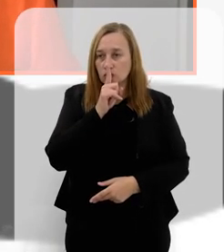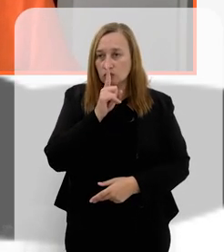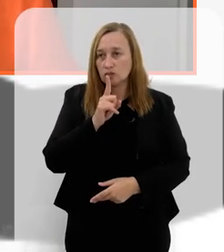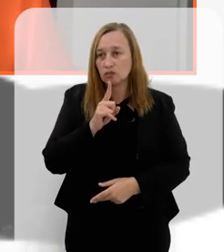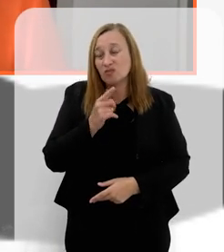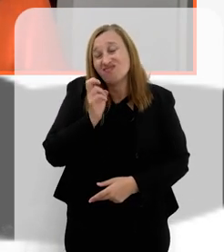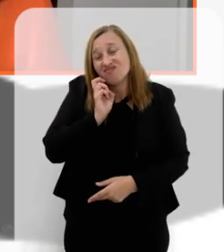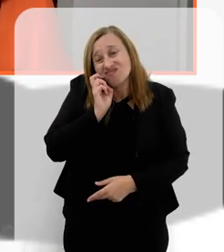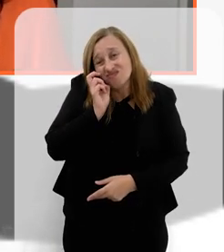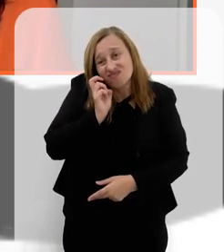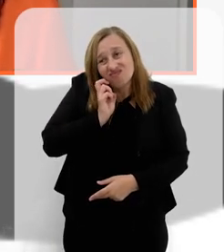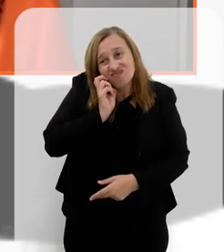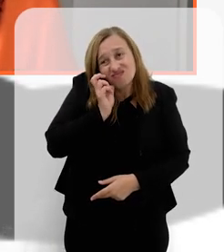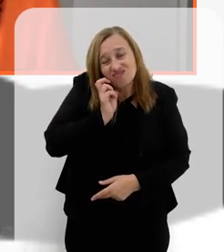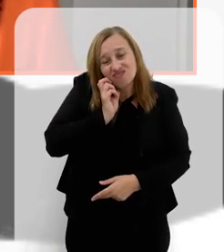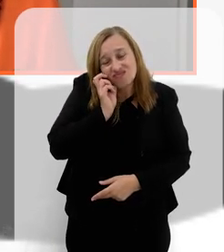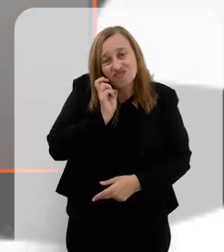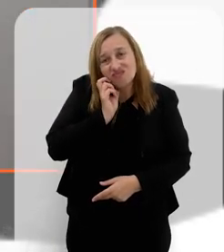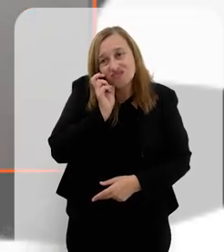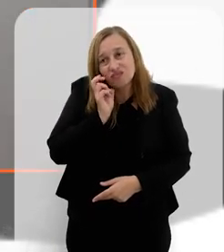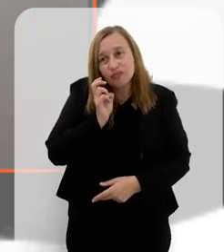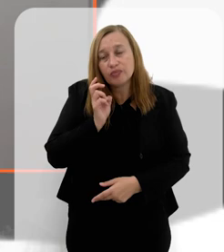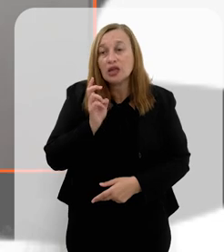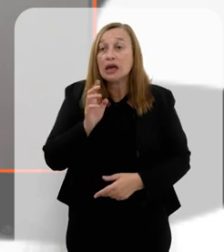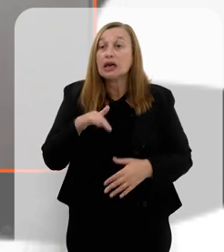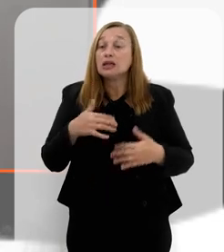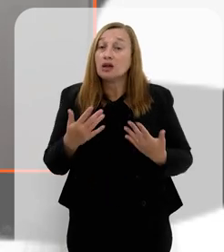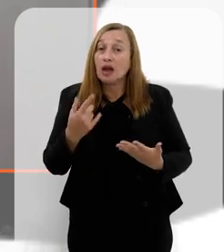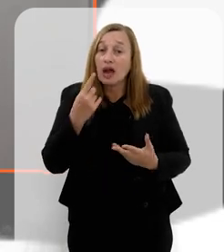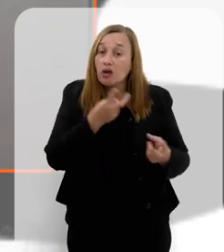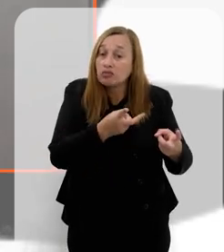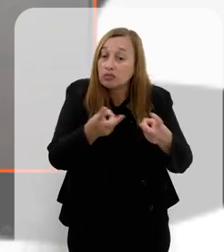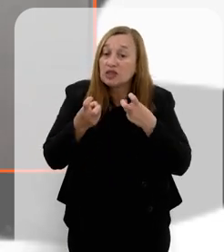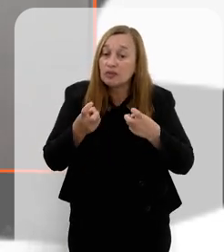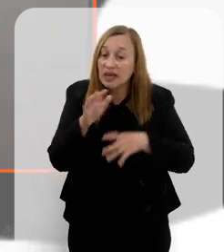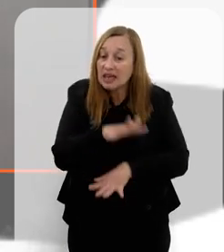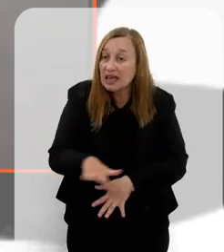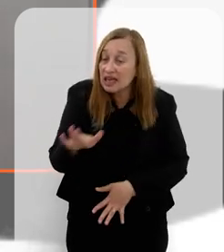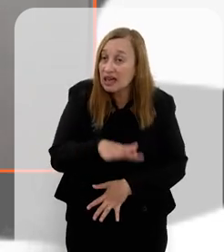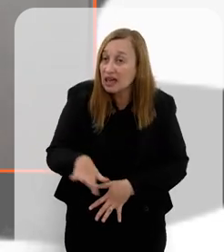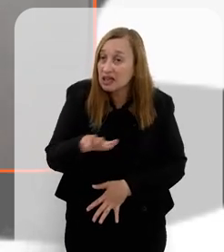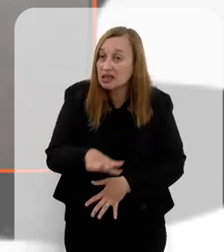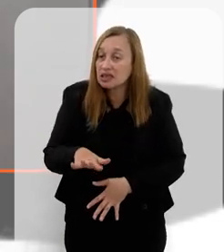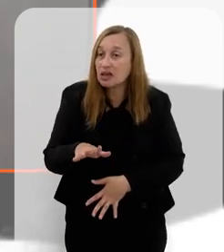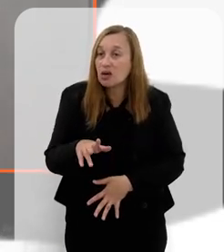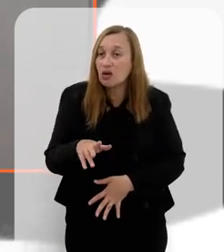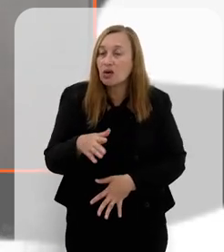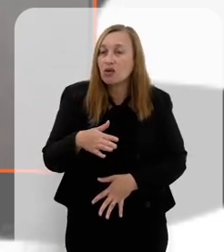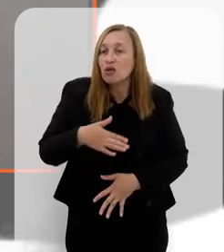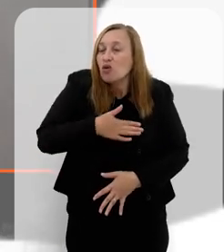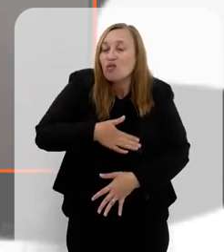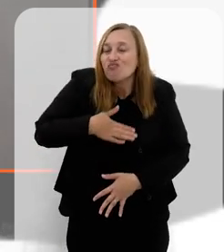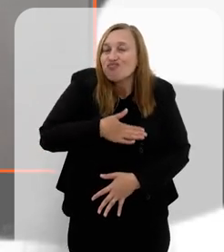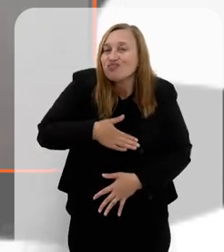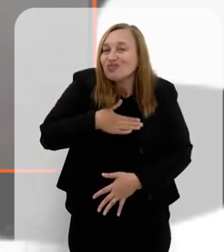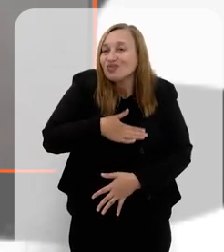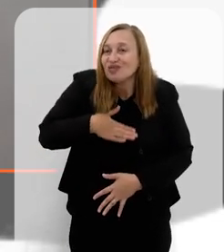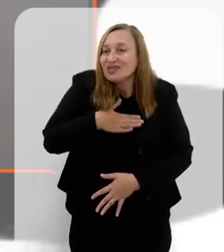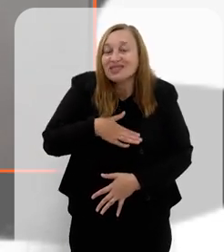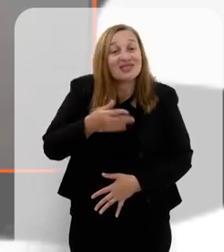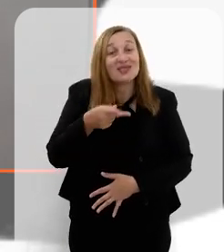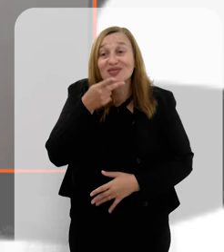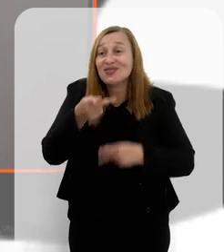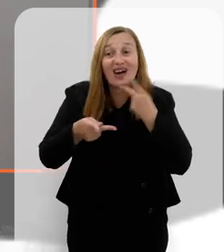né? Elas são tímidas. E ela começou a ver que tem crianças que começaram a ter o